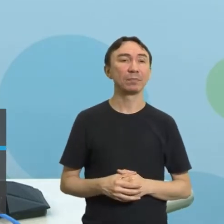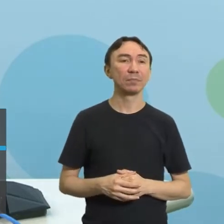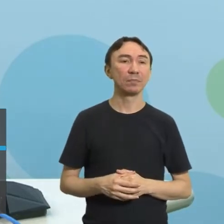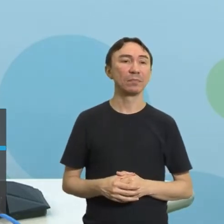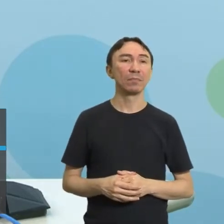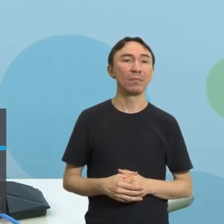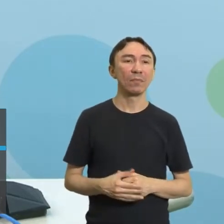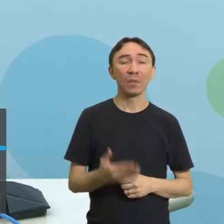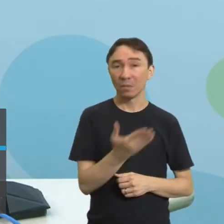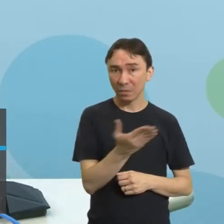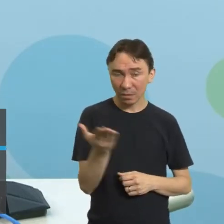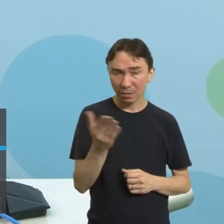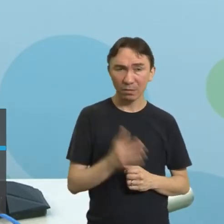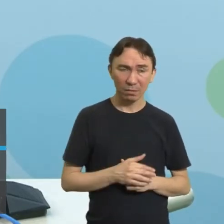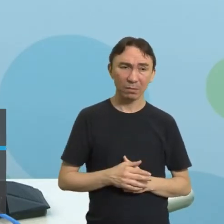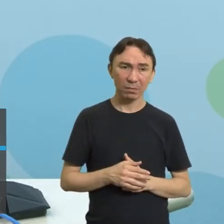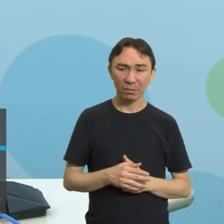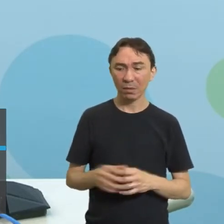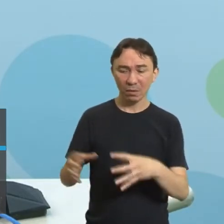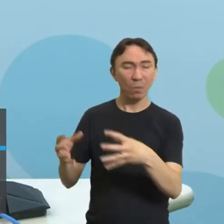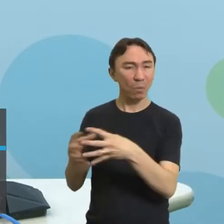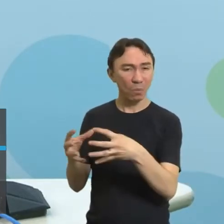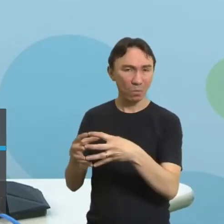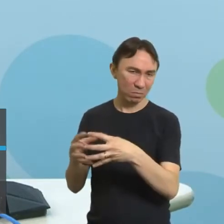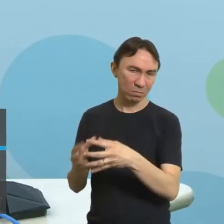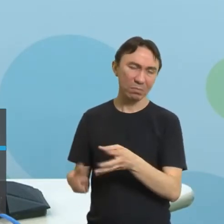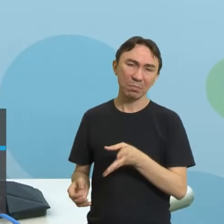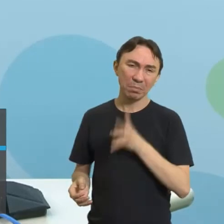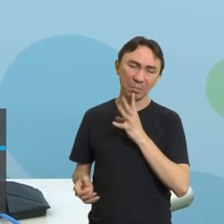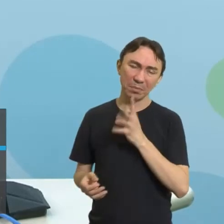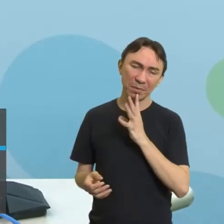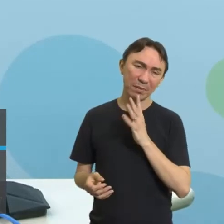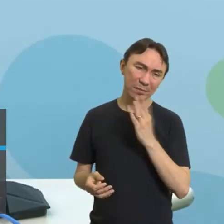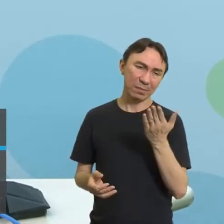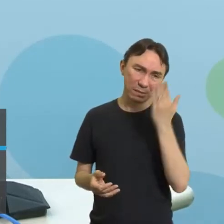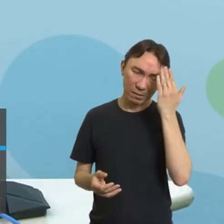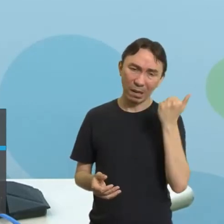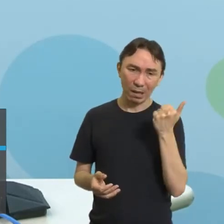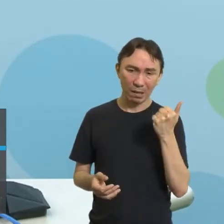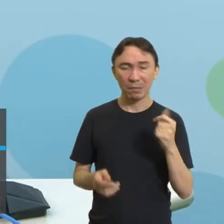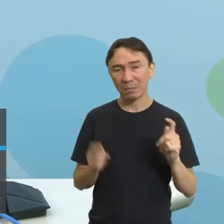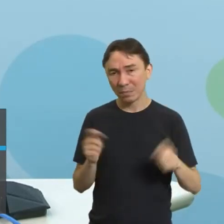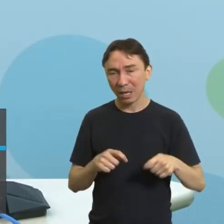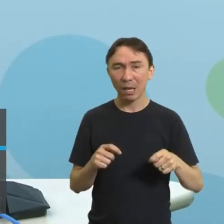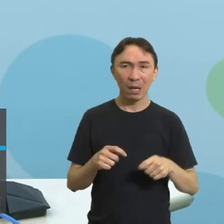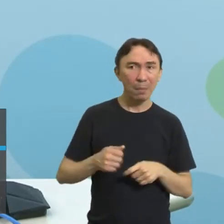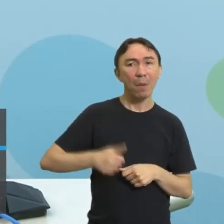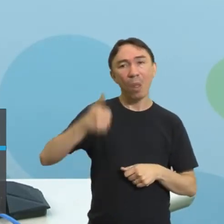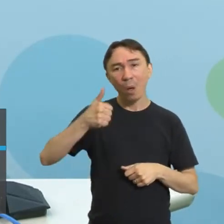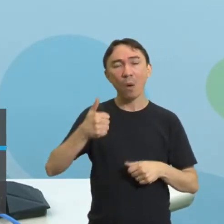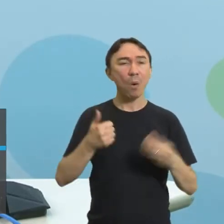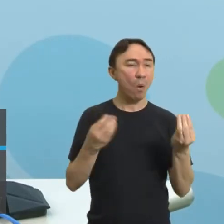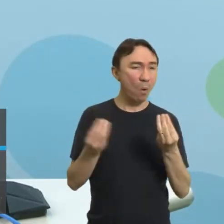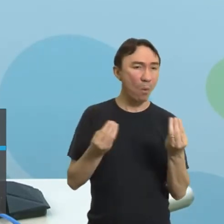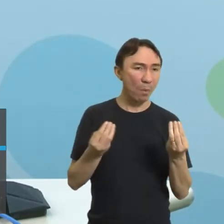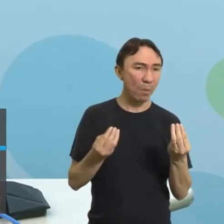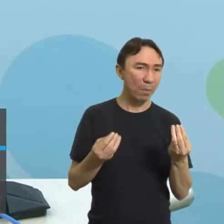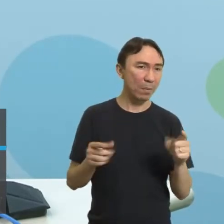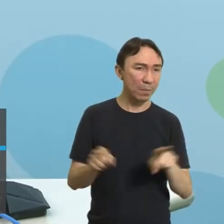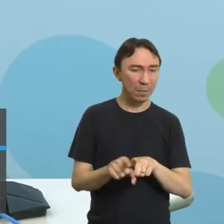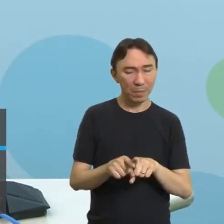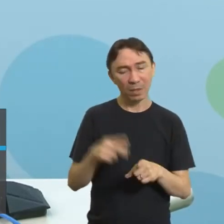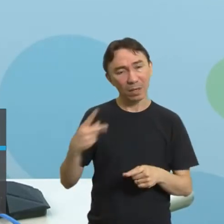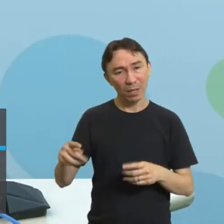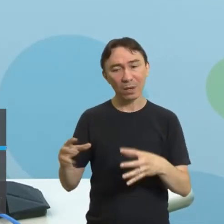vocês, melhor do que ninguém, conhecem a turma de vocês, os estudantes de vocês, né? E principalmente as